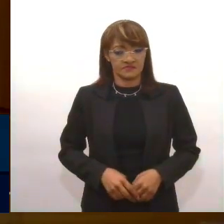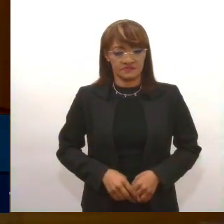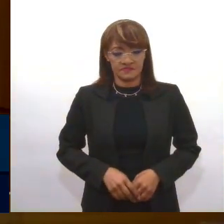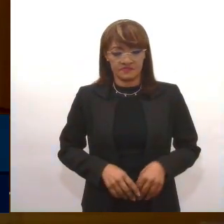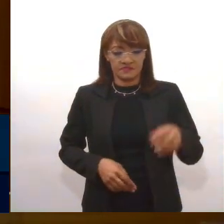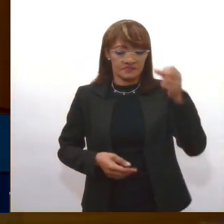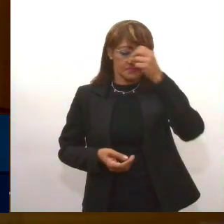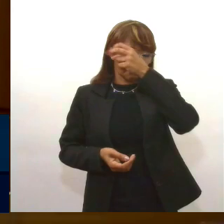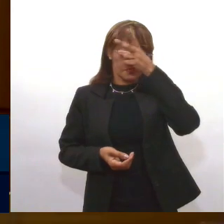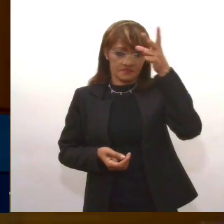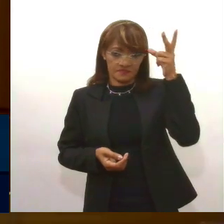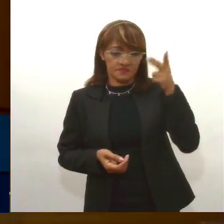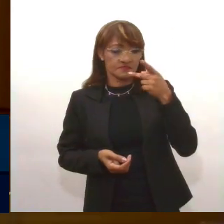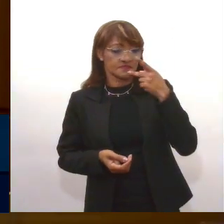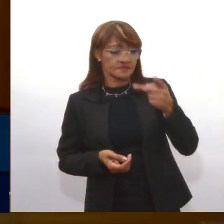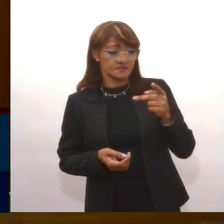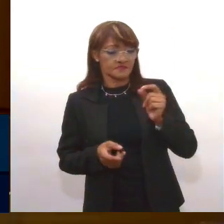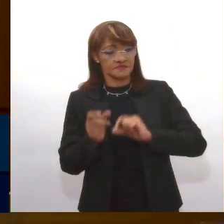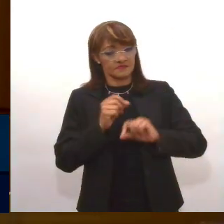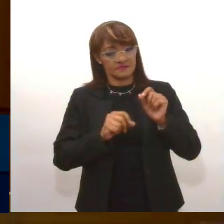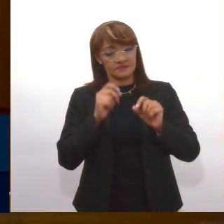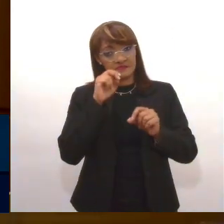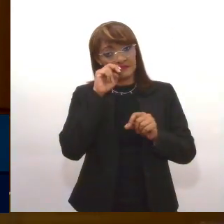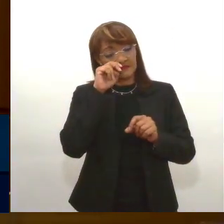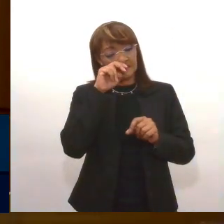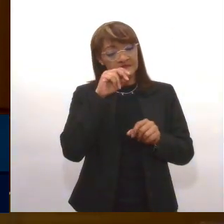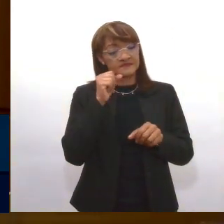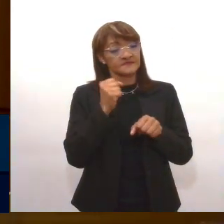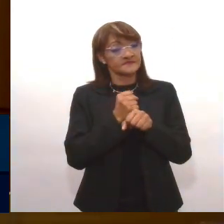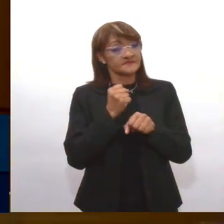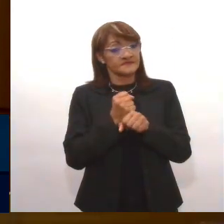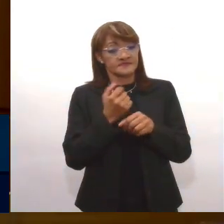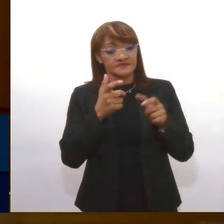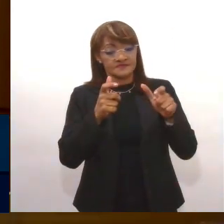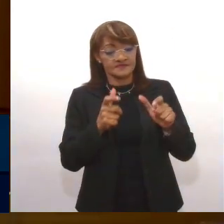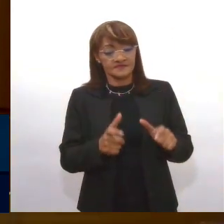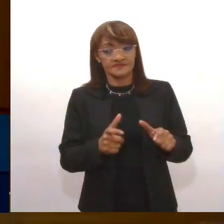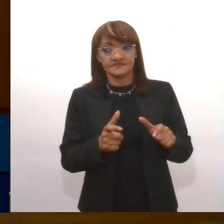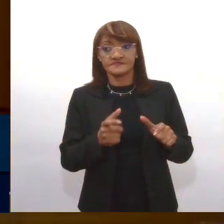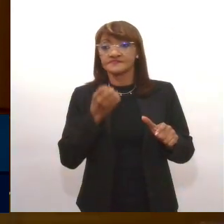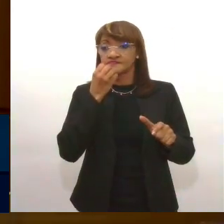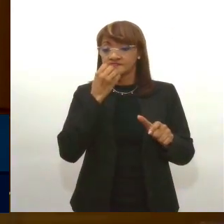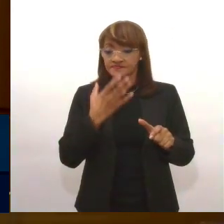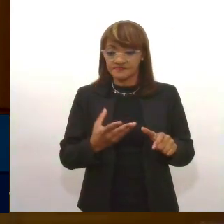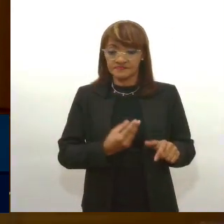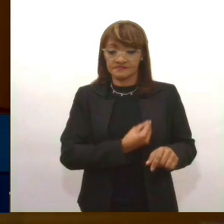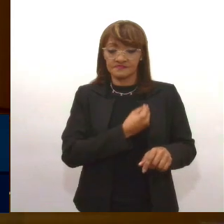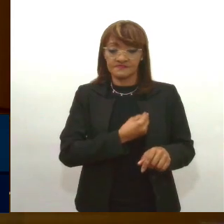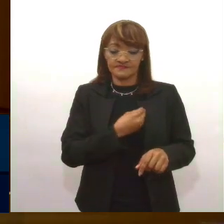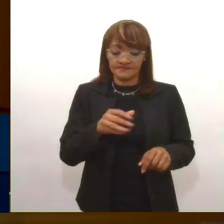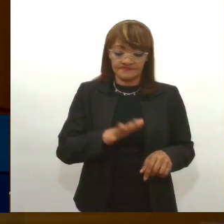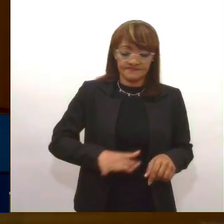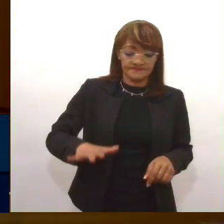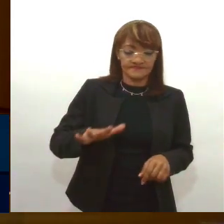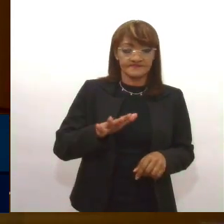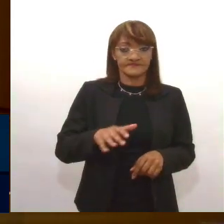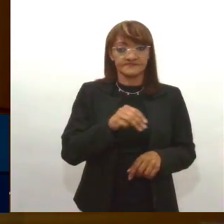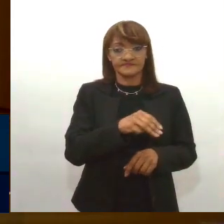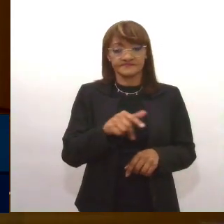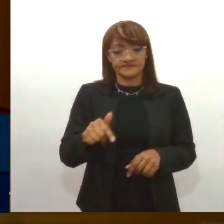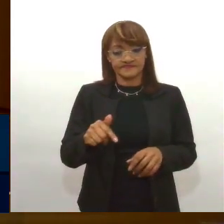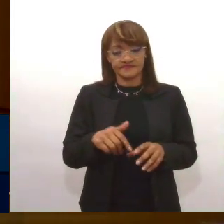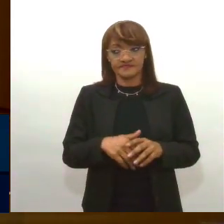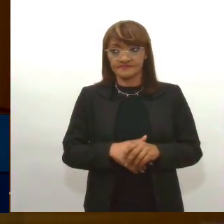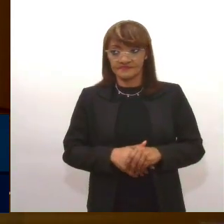irão beneficiar a população que já reside na antiga zona de expansão que são necessárias para garantir a